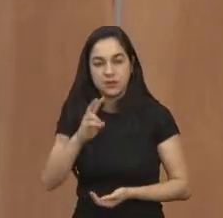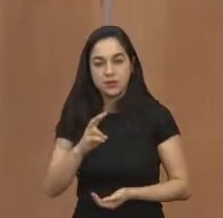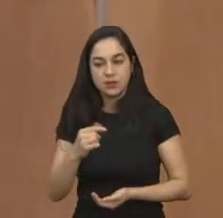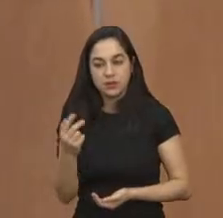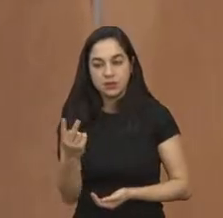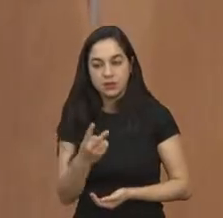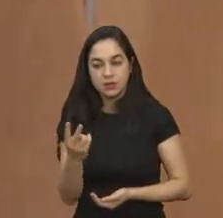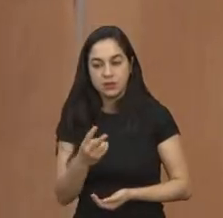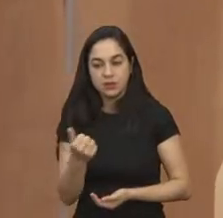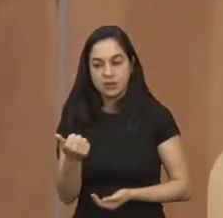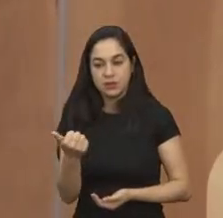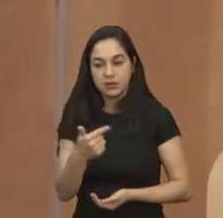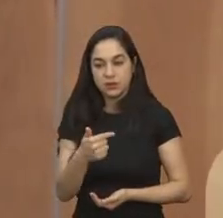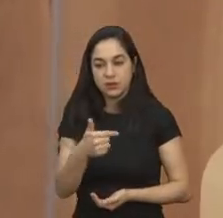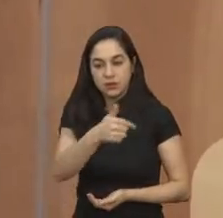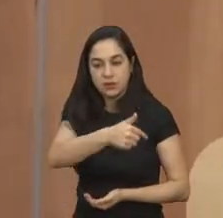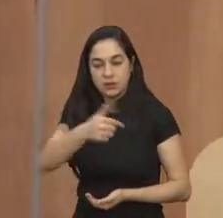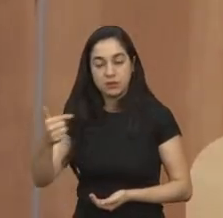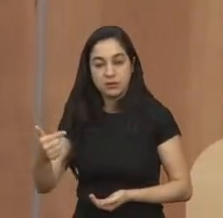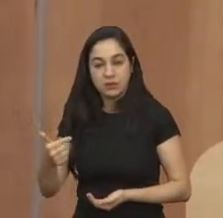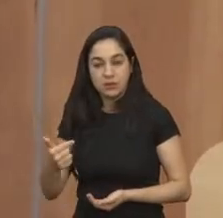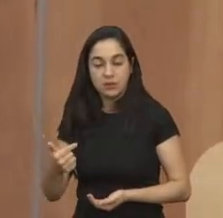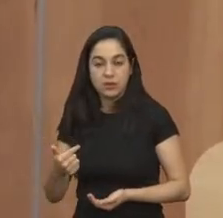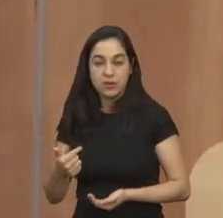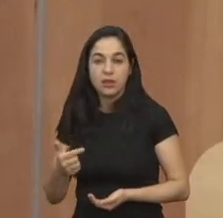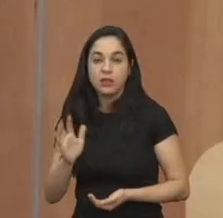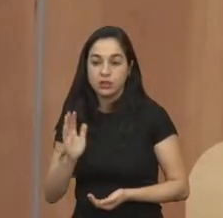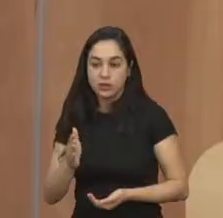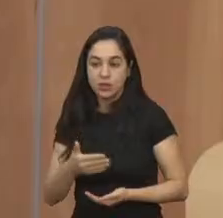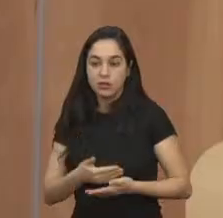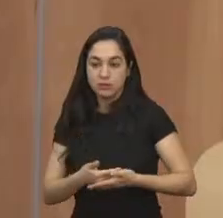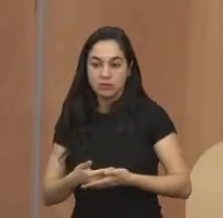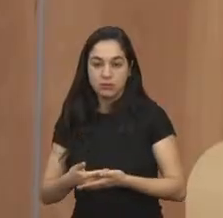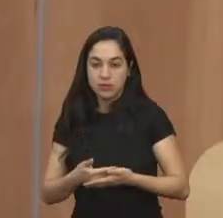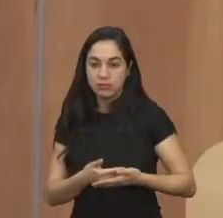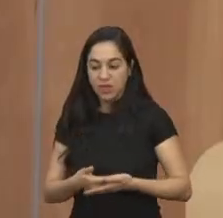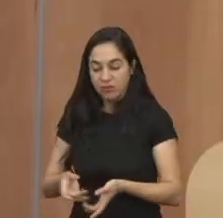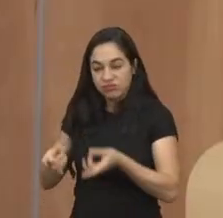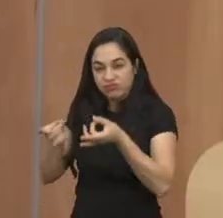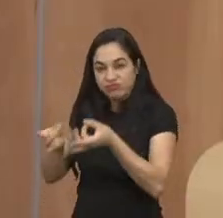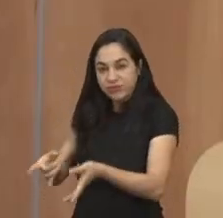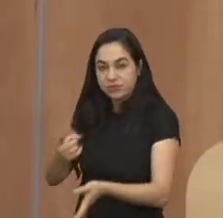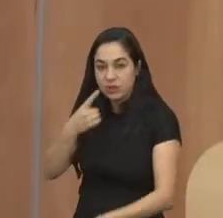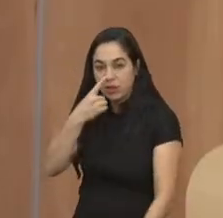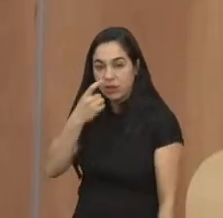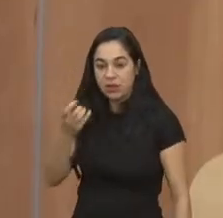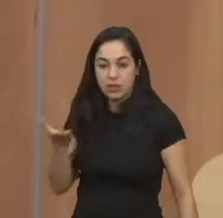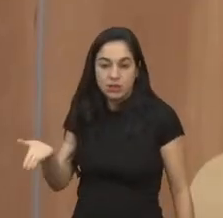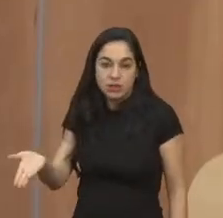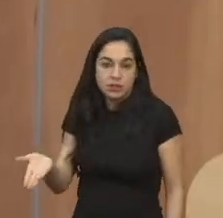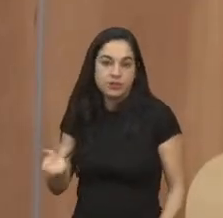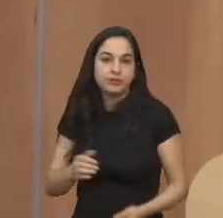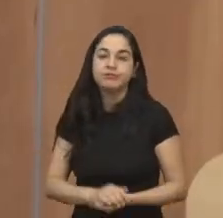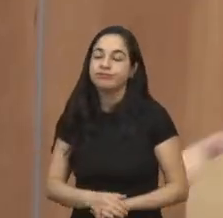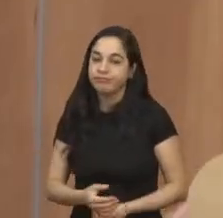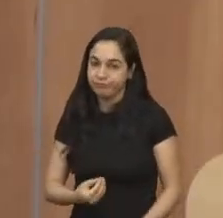casos aqui têm um tamanho razoável, o bebê já ia ser incinerado, ia virar lixo hospitalar. Tem uma